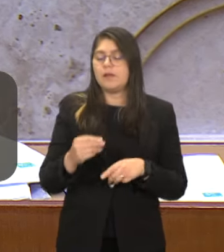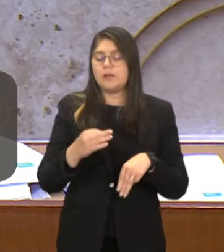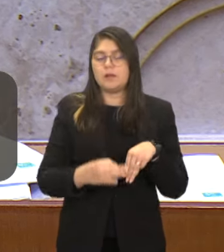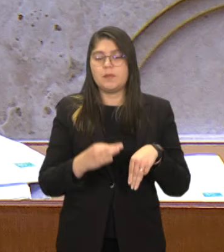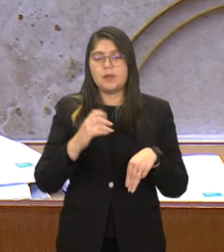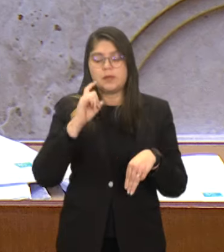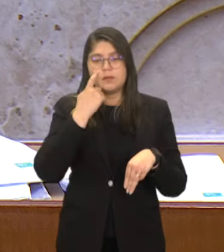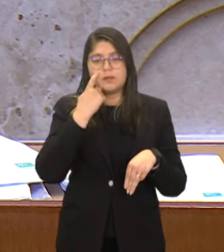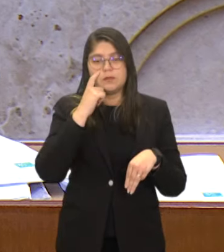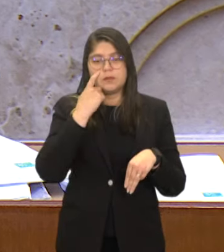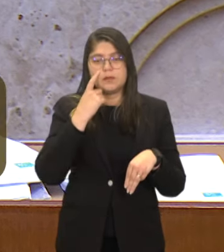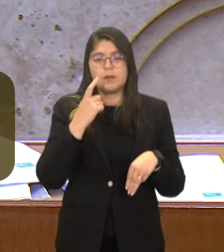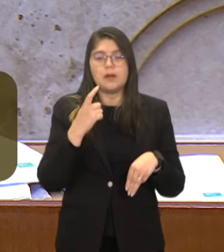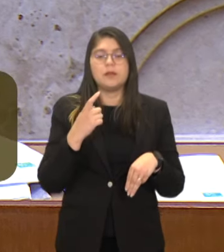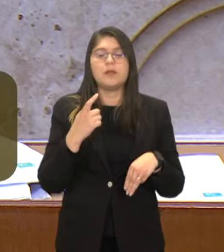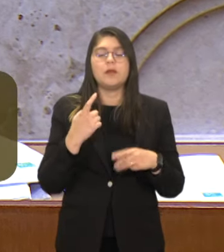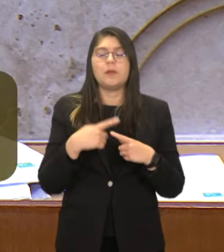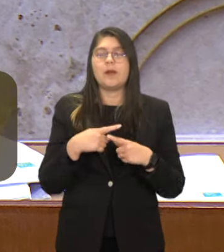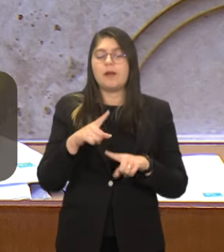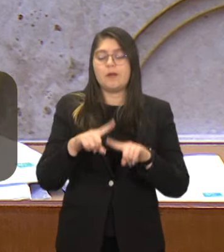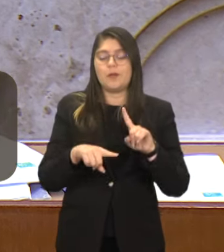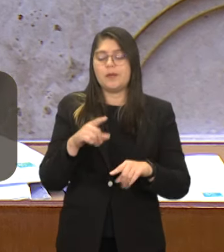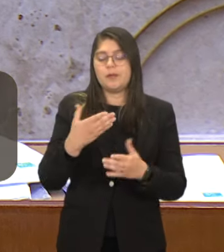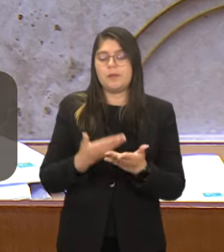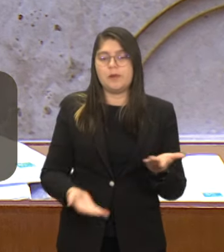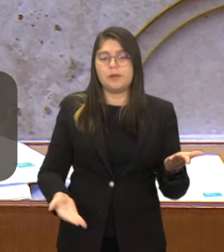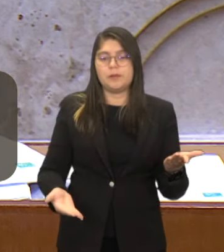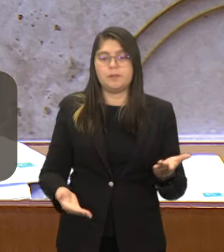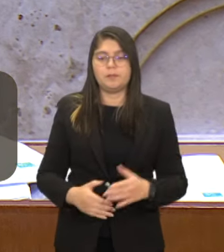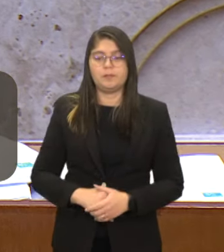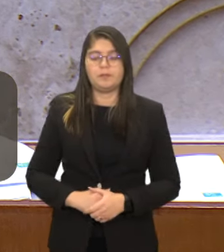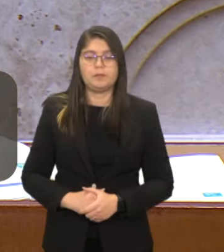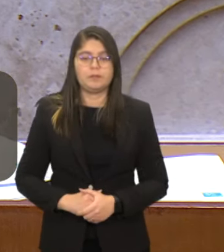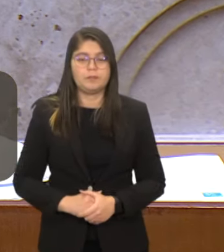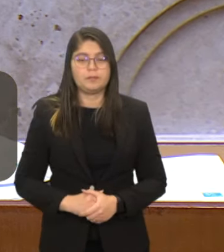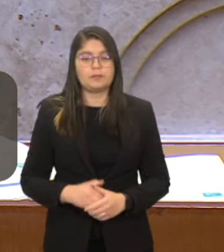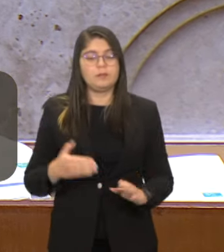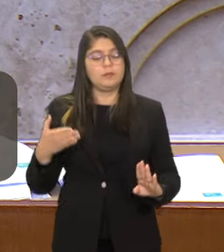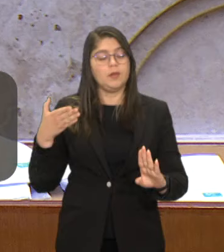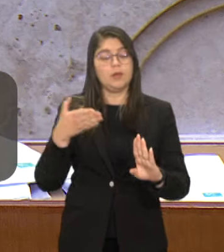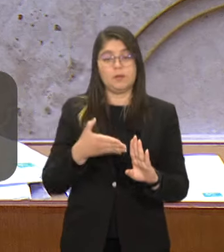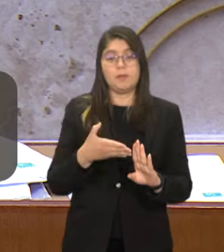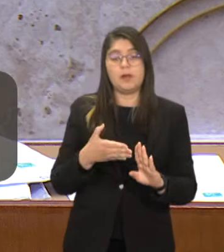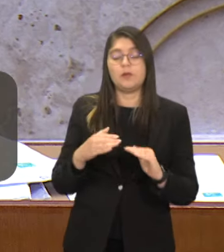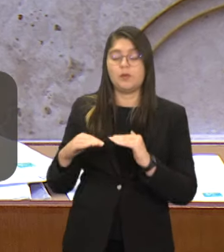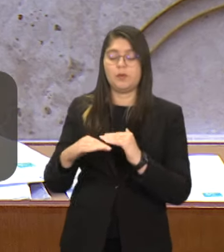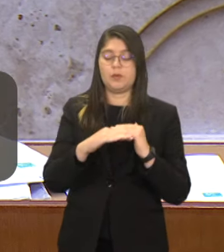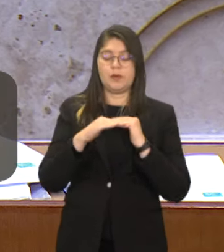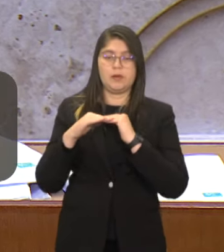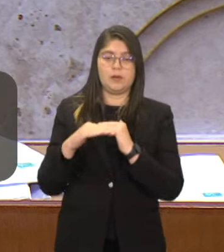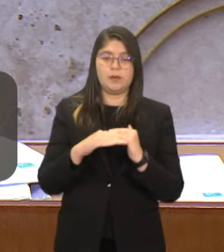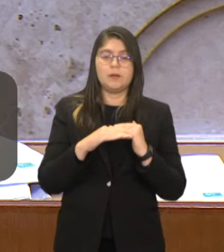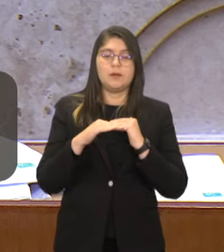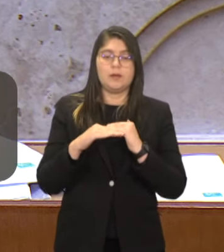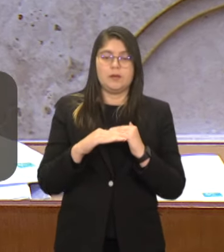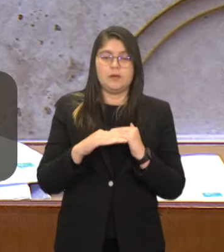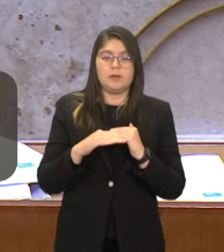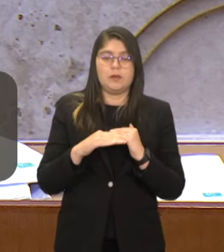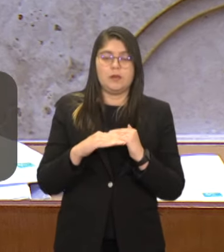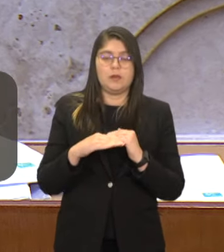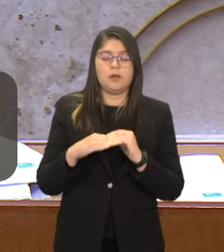que entendia pela perda de objeto. No mérito, por unanimidade,